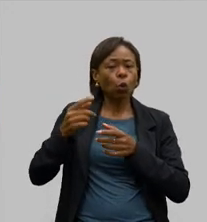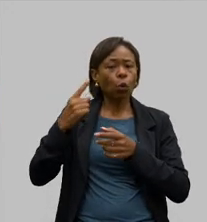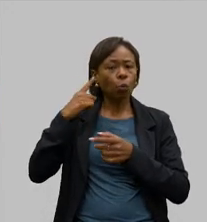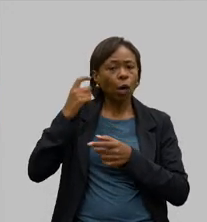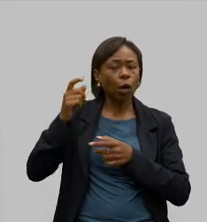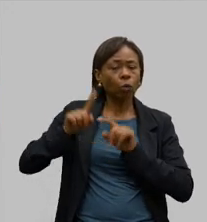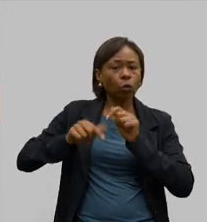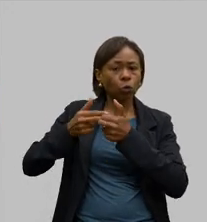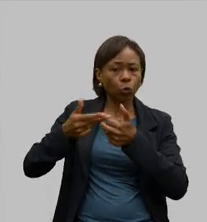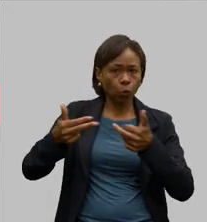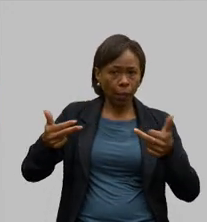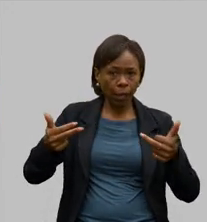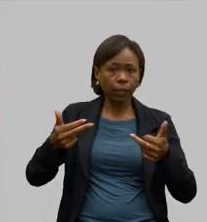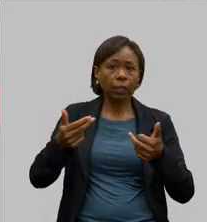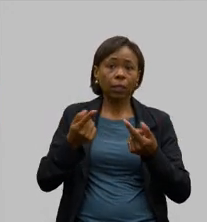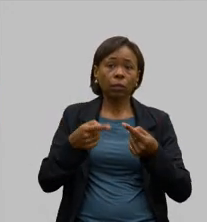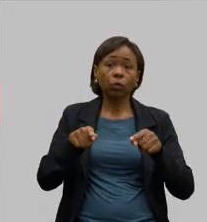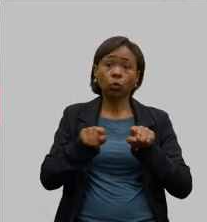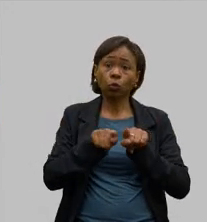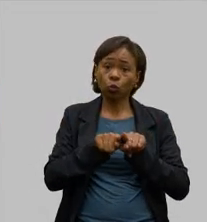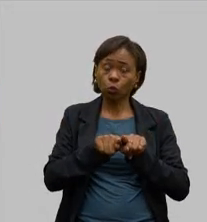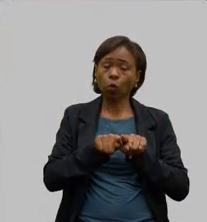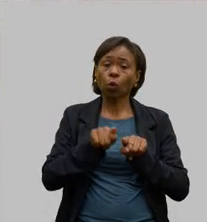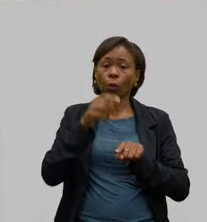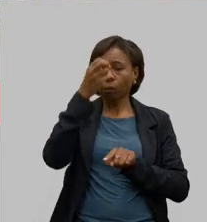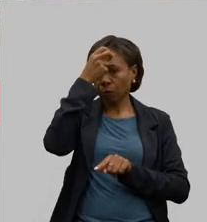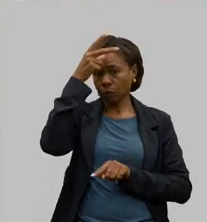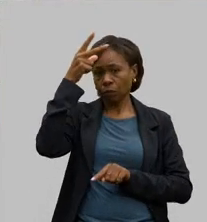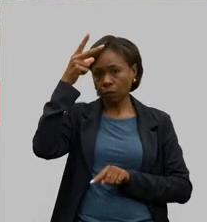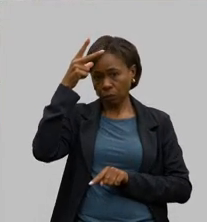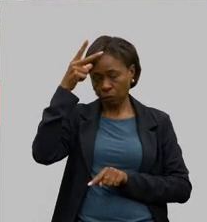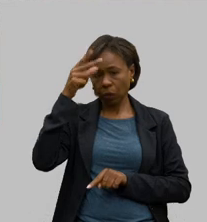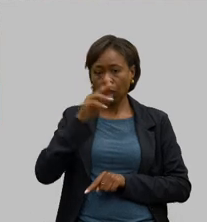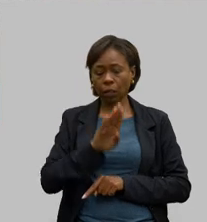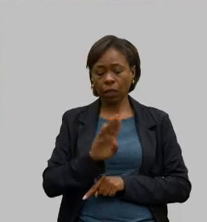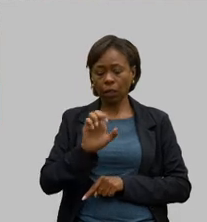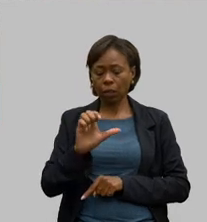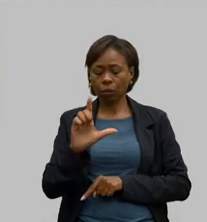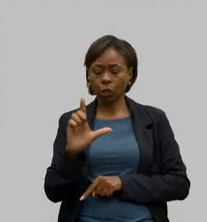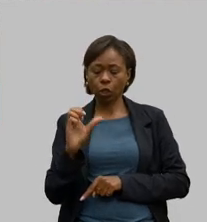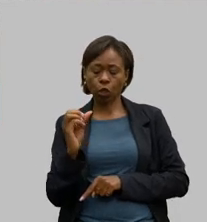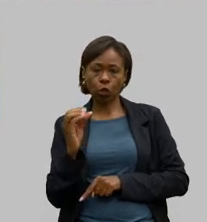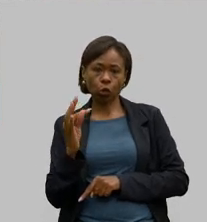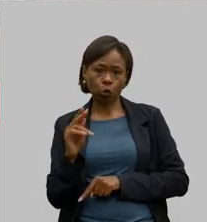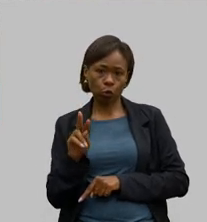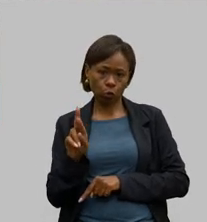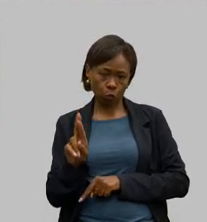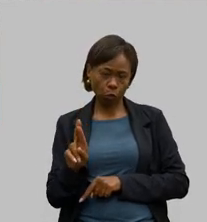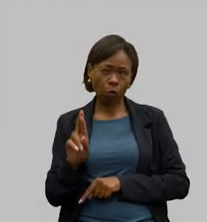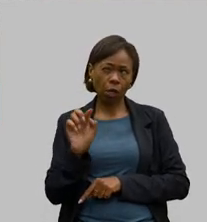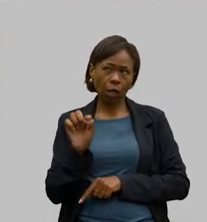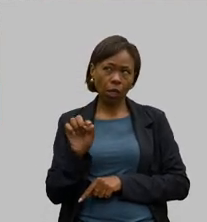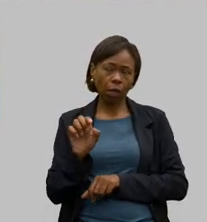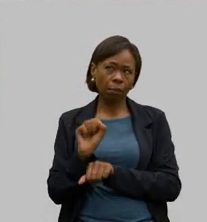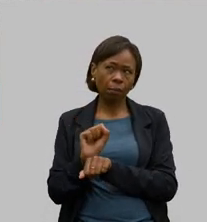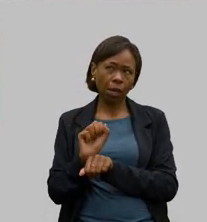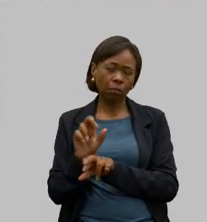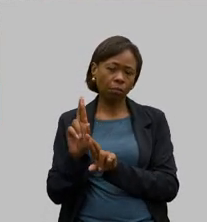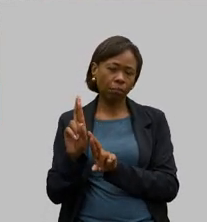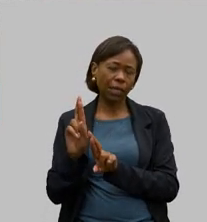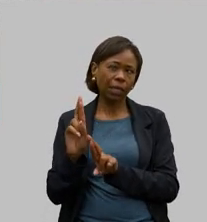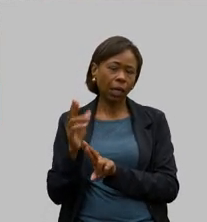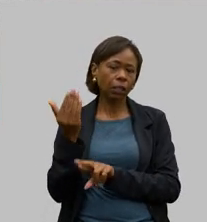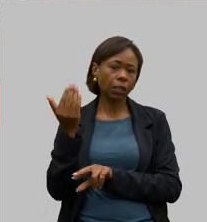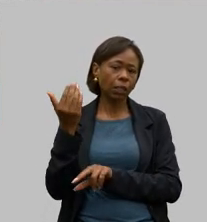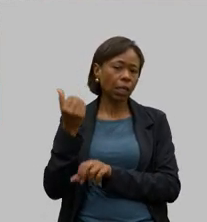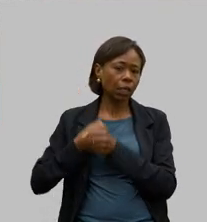prefeitura de Belo Horizonte eu quero ressaltar isso porque isso era esperado eh desde 2014 que se pedia